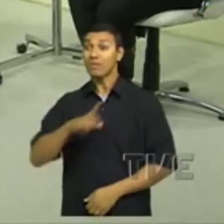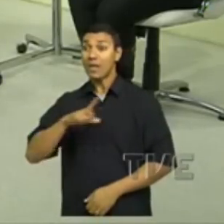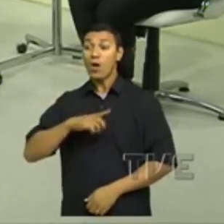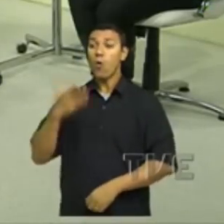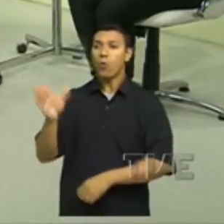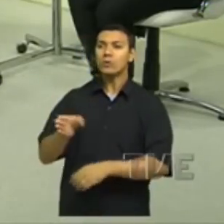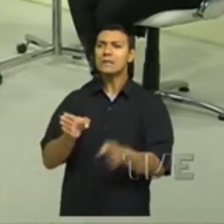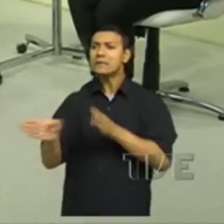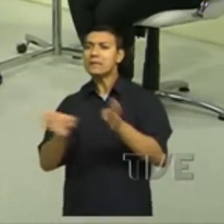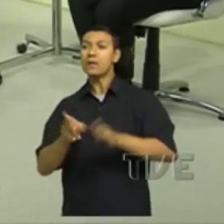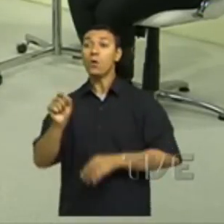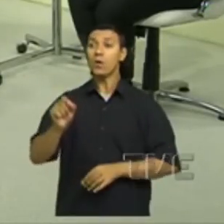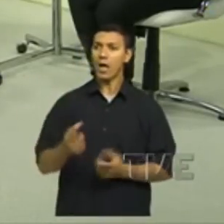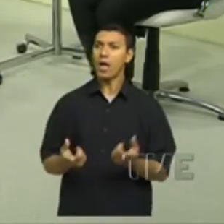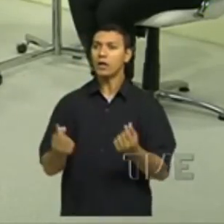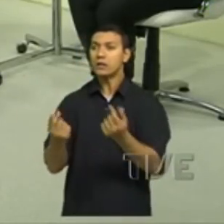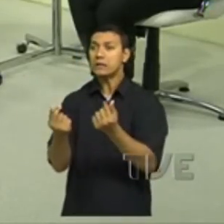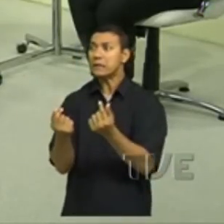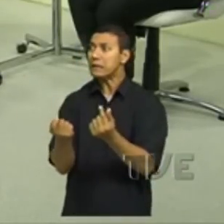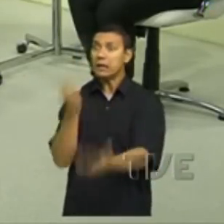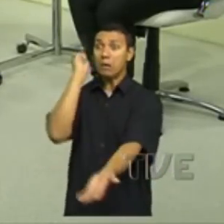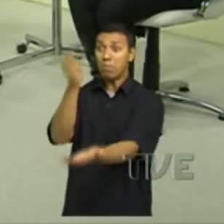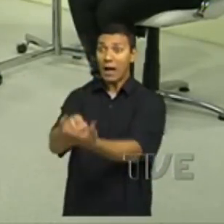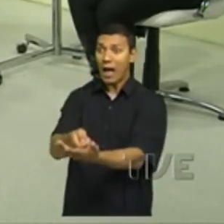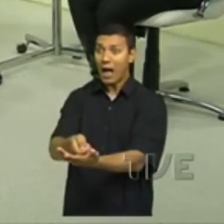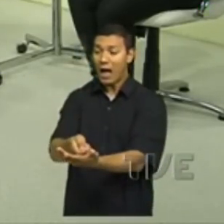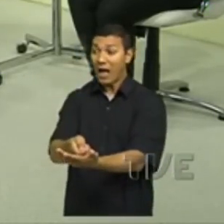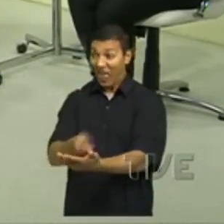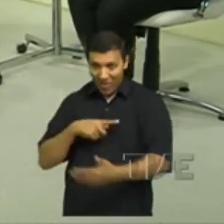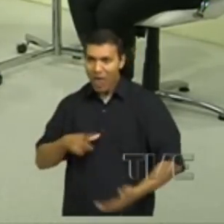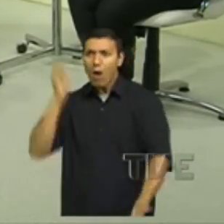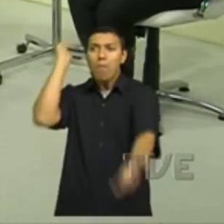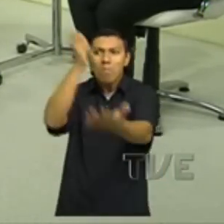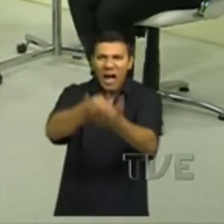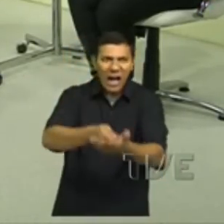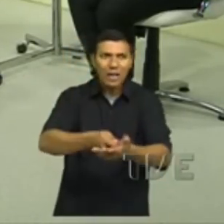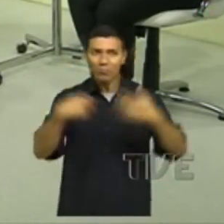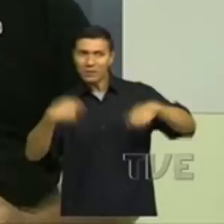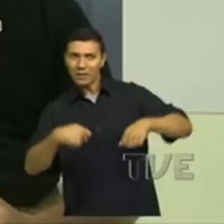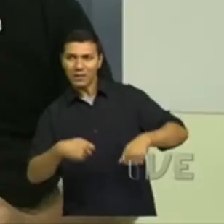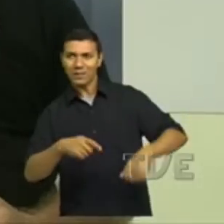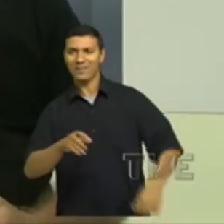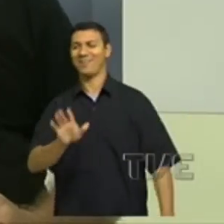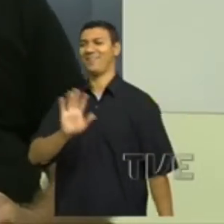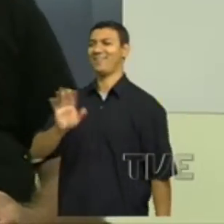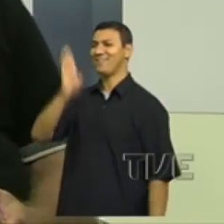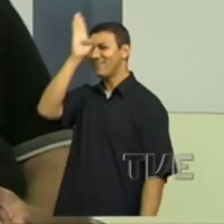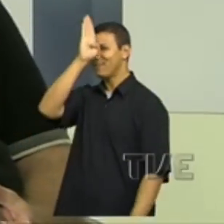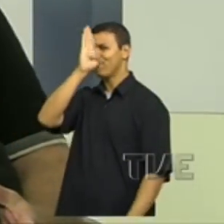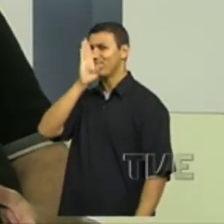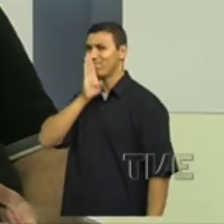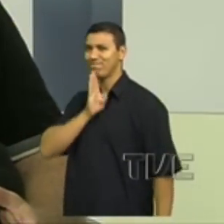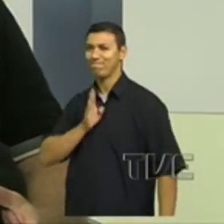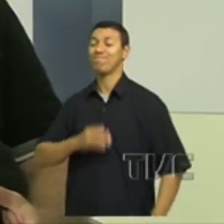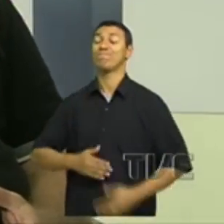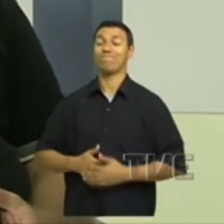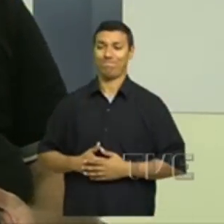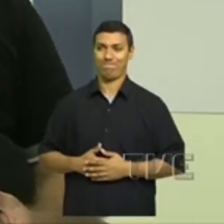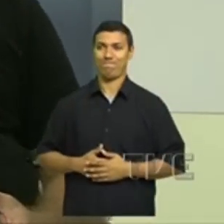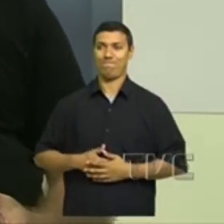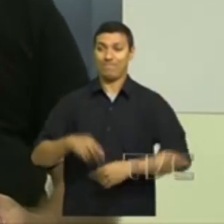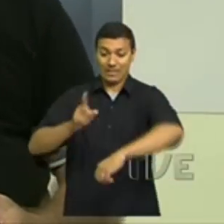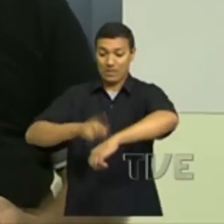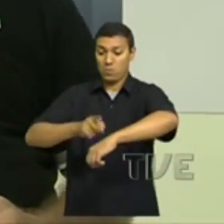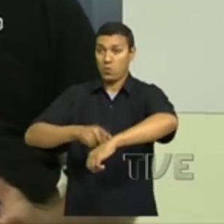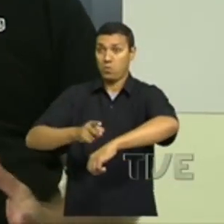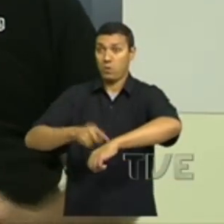que é a questão financeira, no sentido de que não está sendo cobrado ingresso para esses filmes. Isso. Nesse momento, vocês